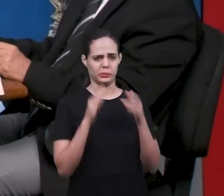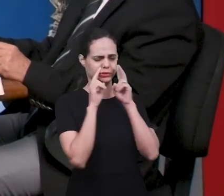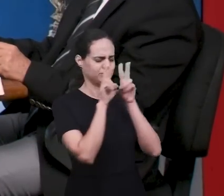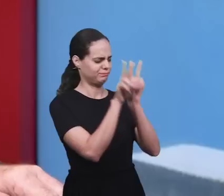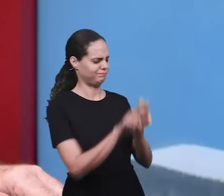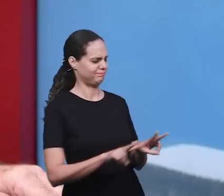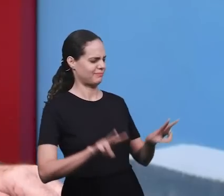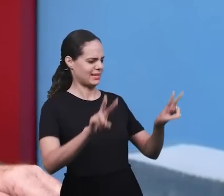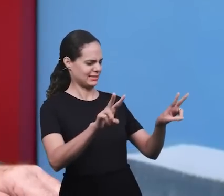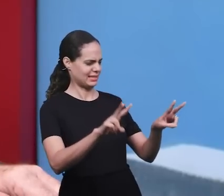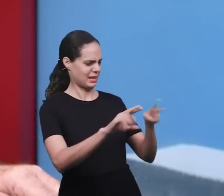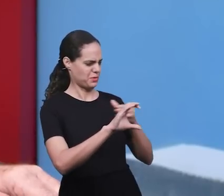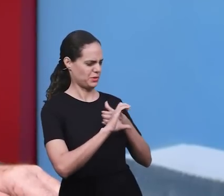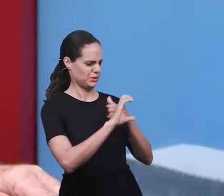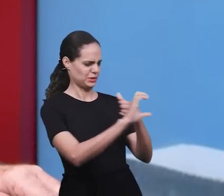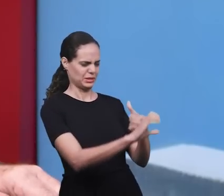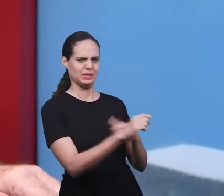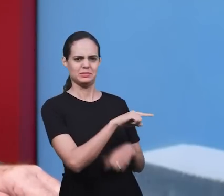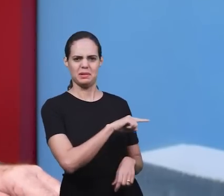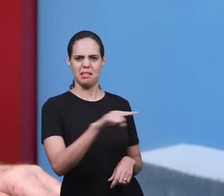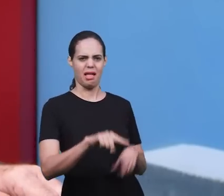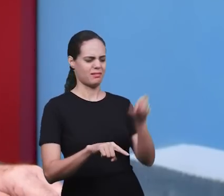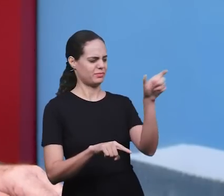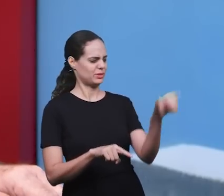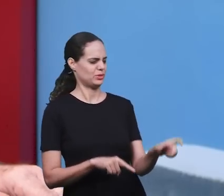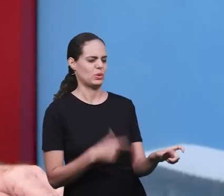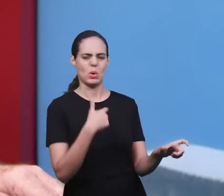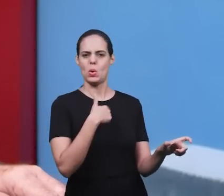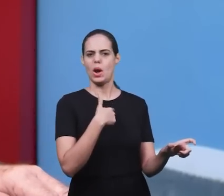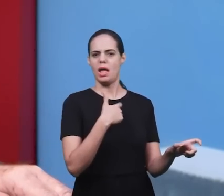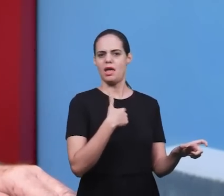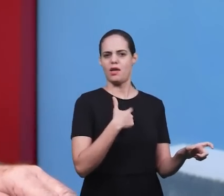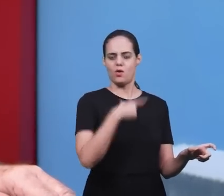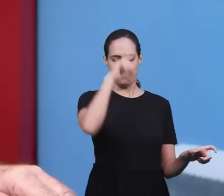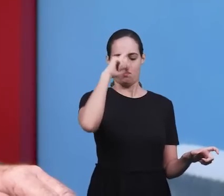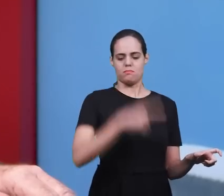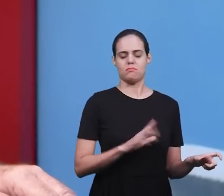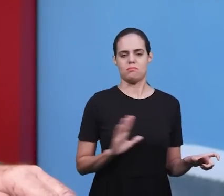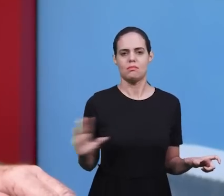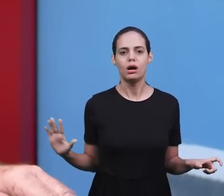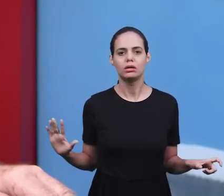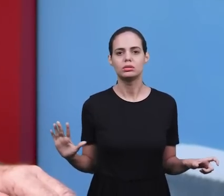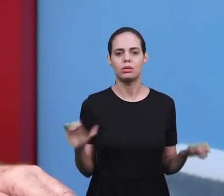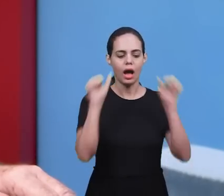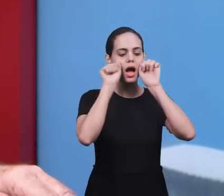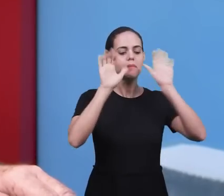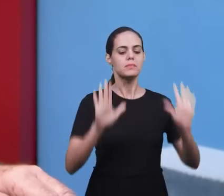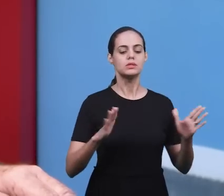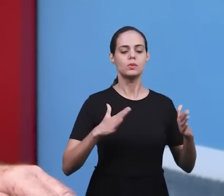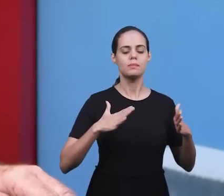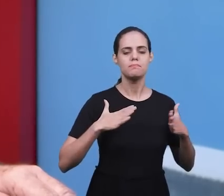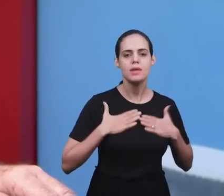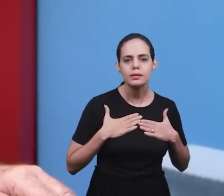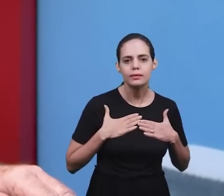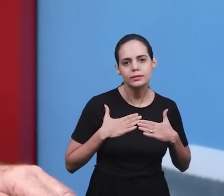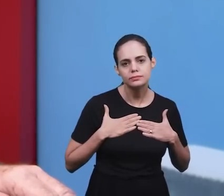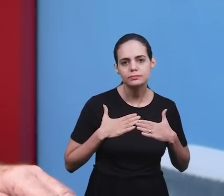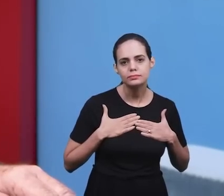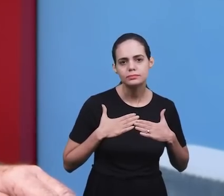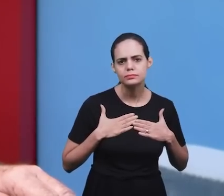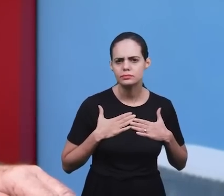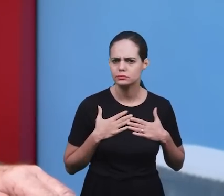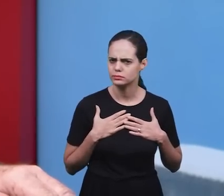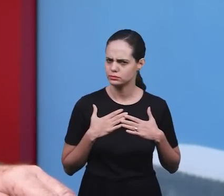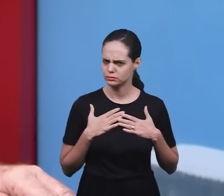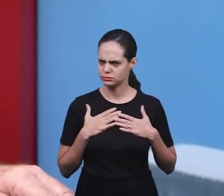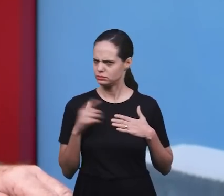hoje, o dono da bênção. Eu sou o dono da bênção. E as pessoas, quando chegam na igreja, muitas vezes,